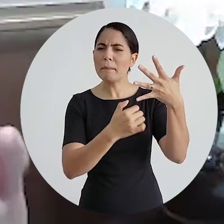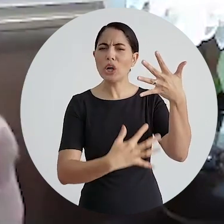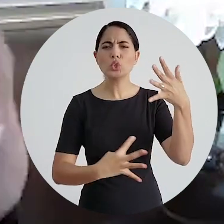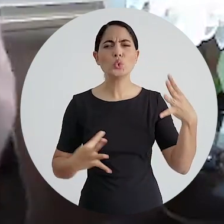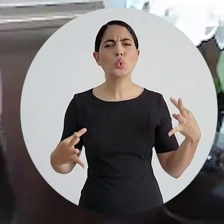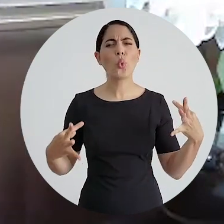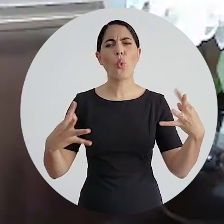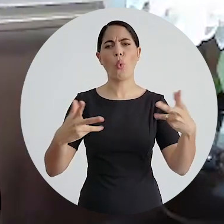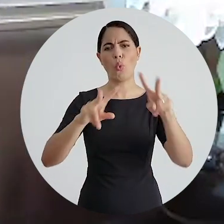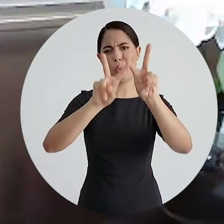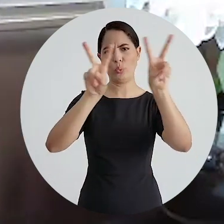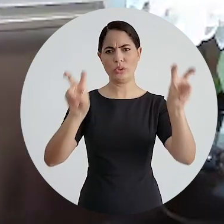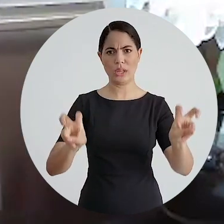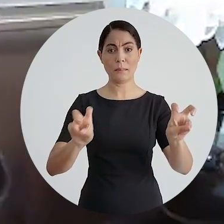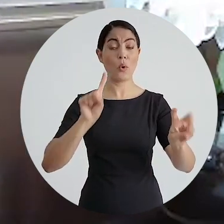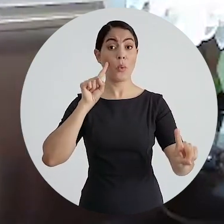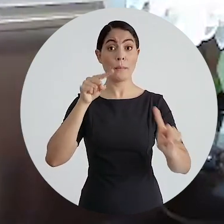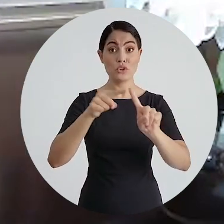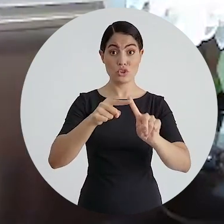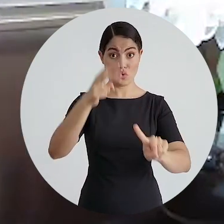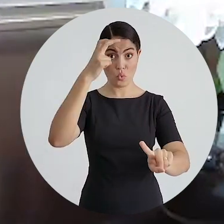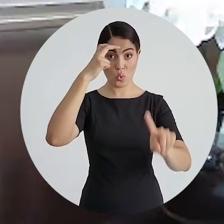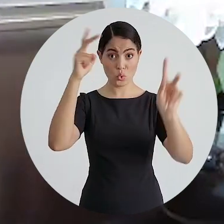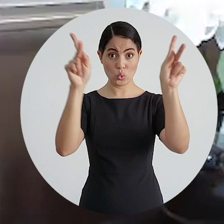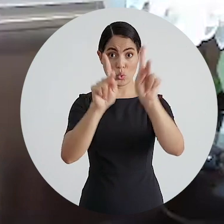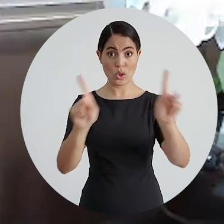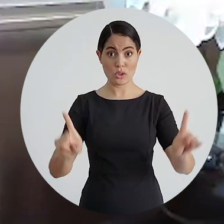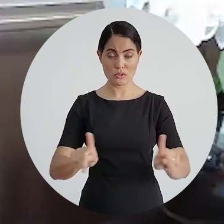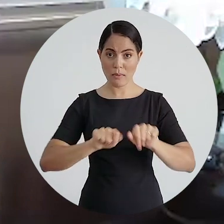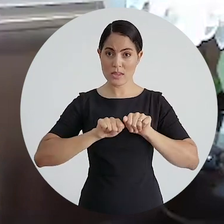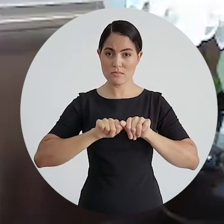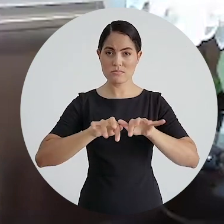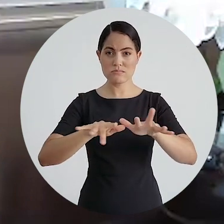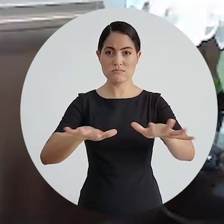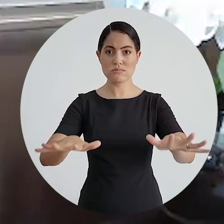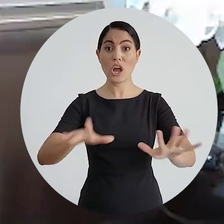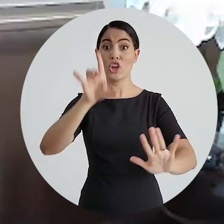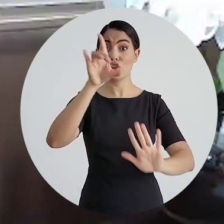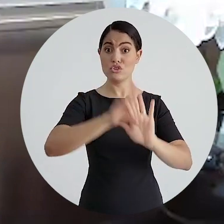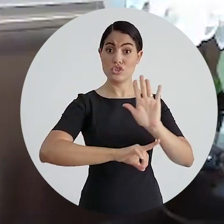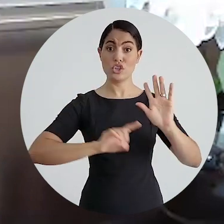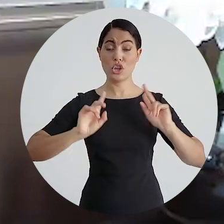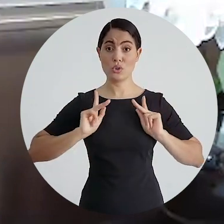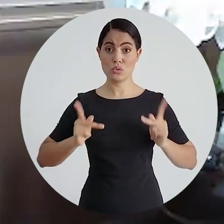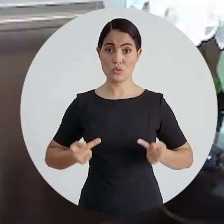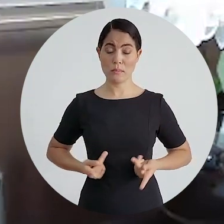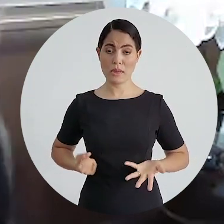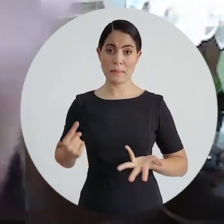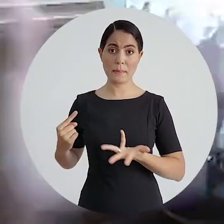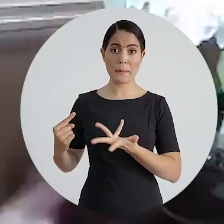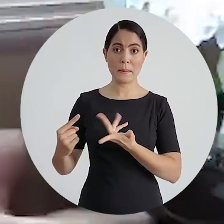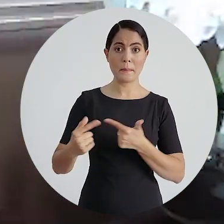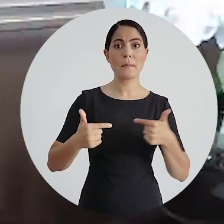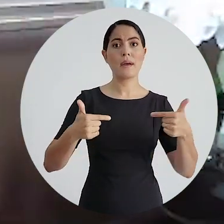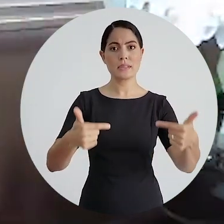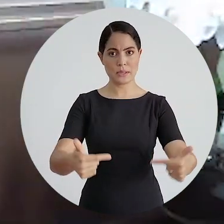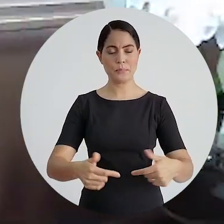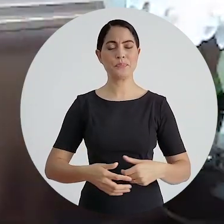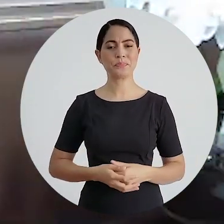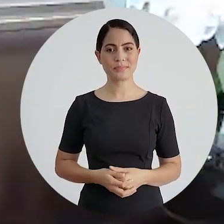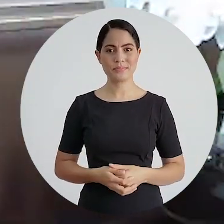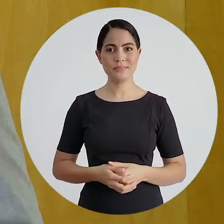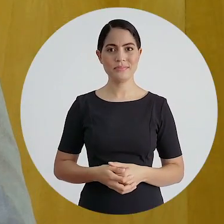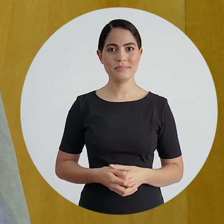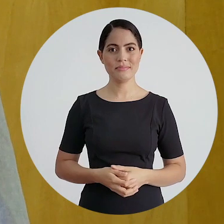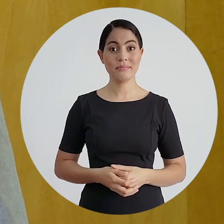as questões que possam nos encaminhar para uma cultura de paz, para uma cultura de preservação dos direitos humanos com todos esses